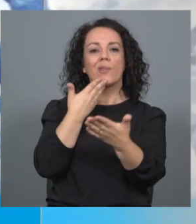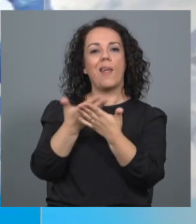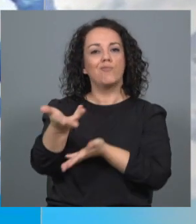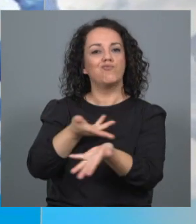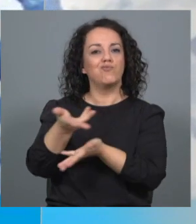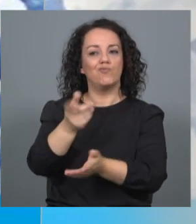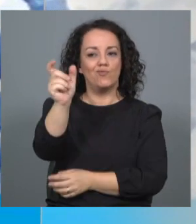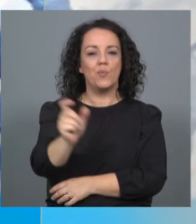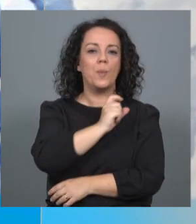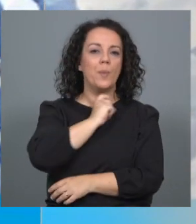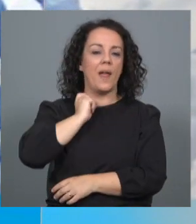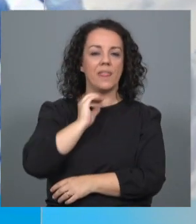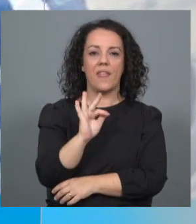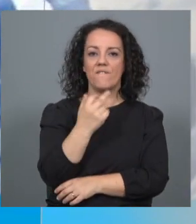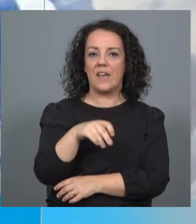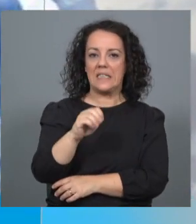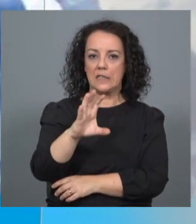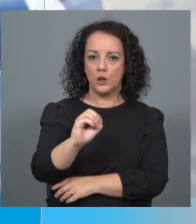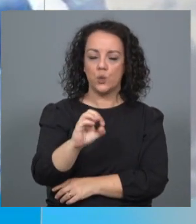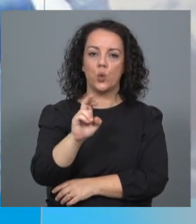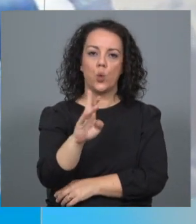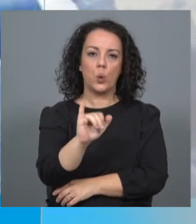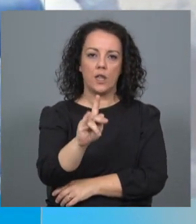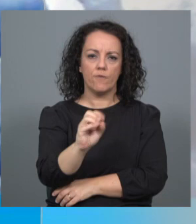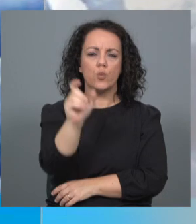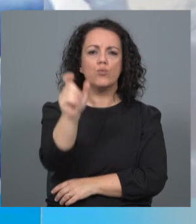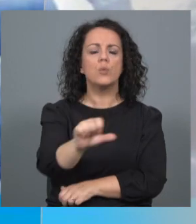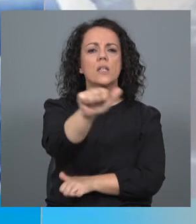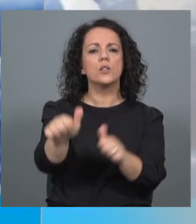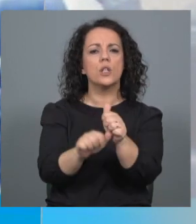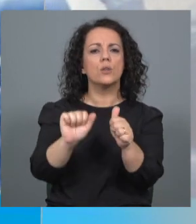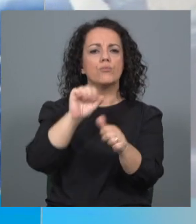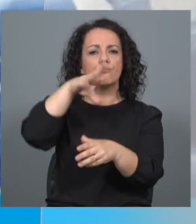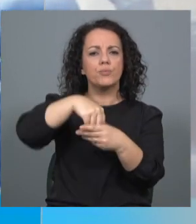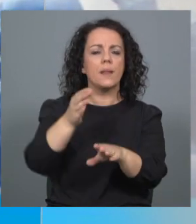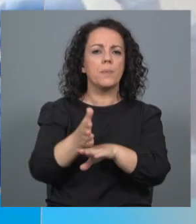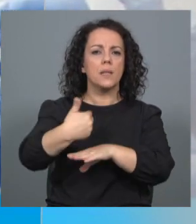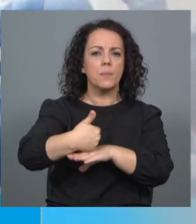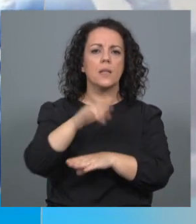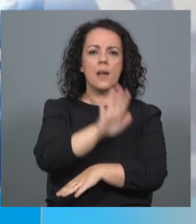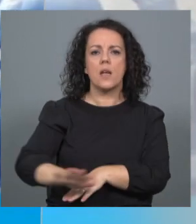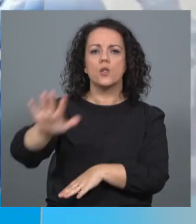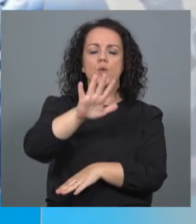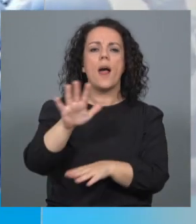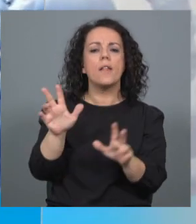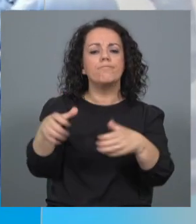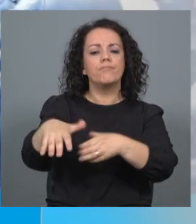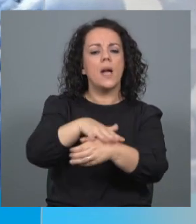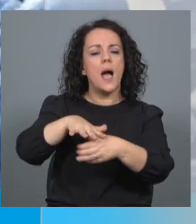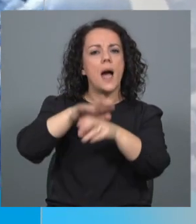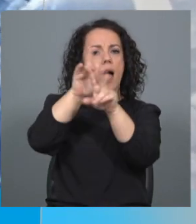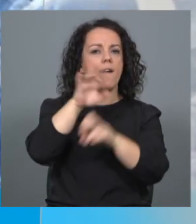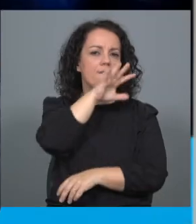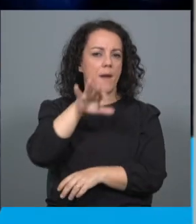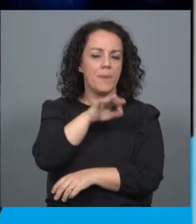hoje com o Padre Francisco Ruivo, que é o assistente do Departamento Nacional da Pastoral Familiar. Boa tarde, obrigado por